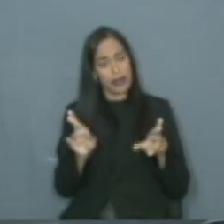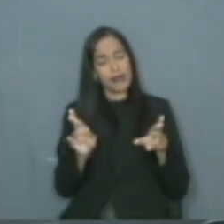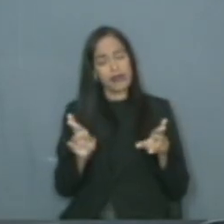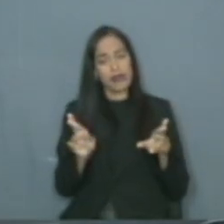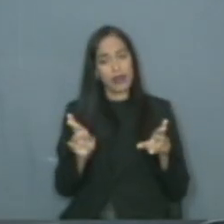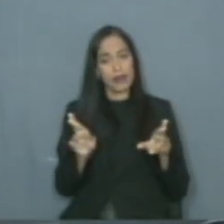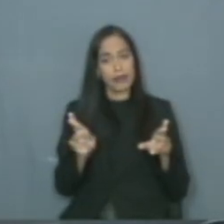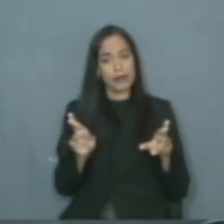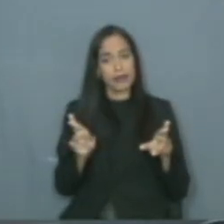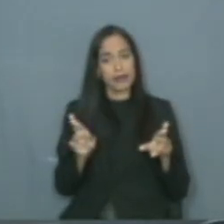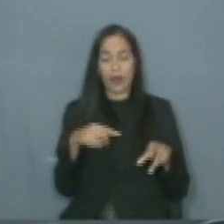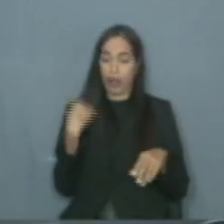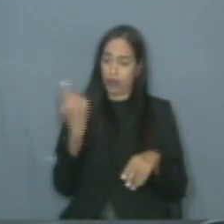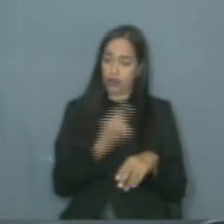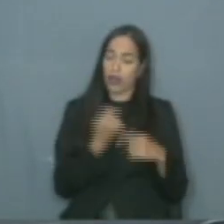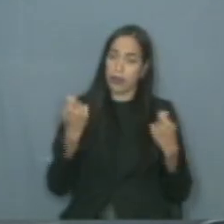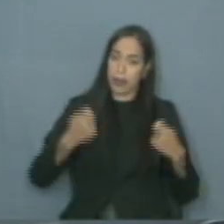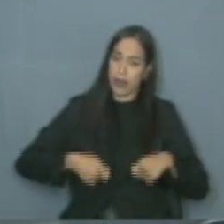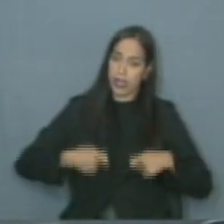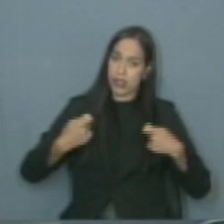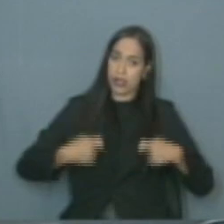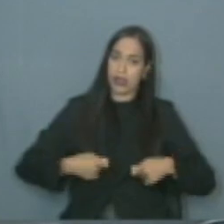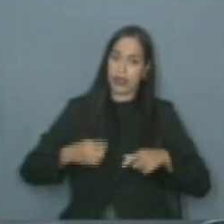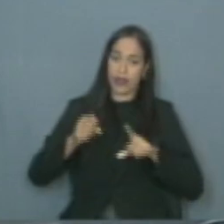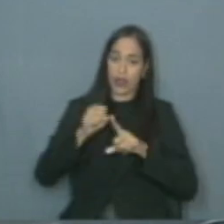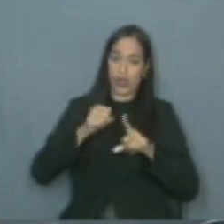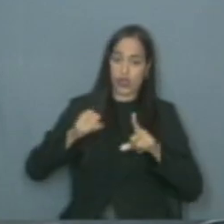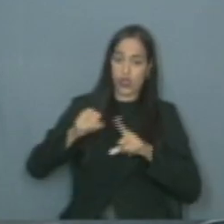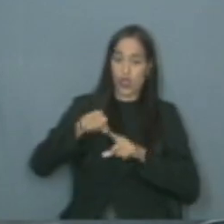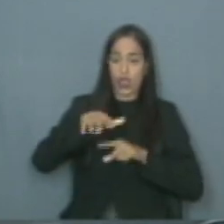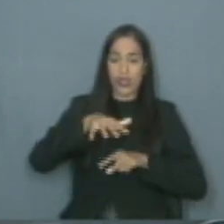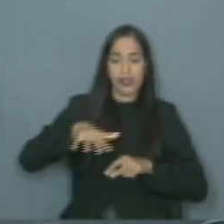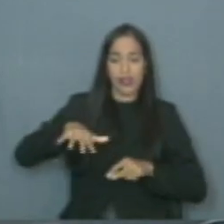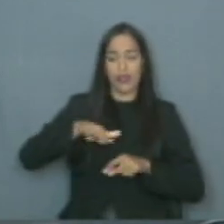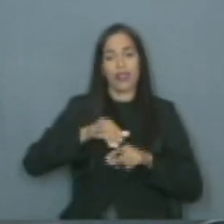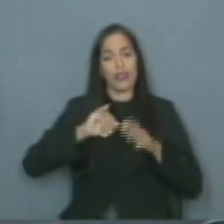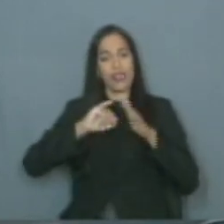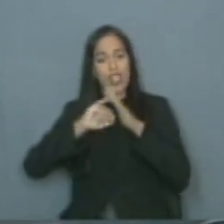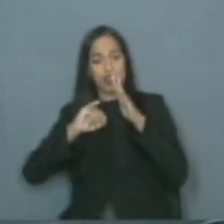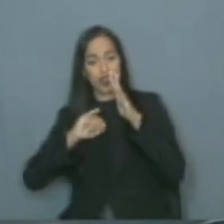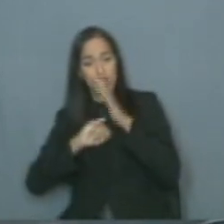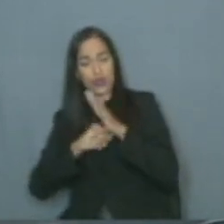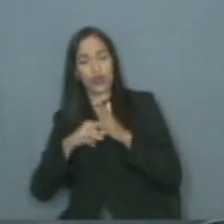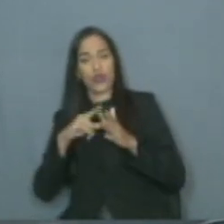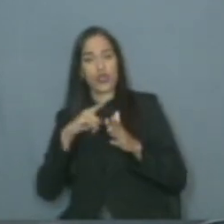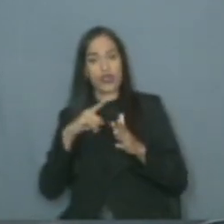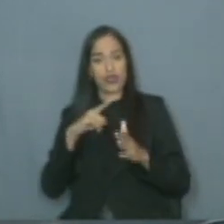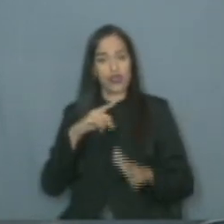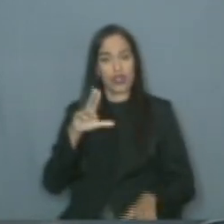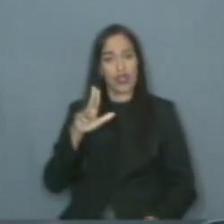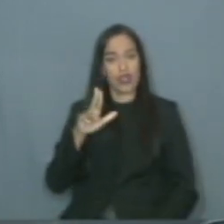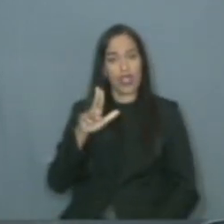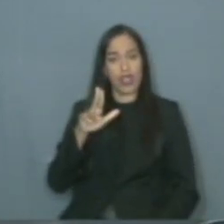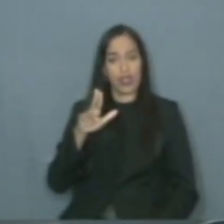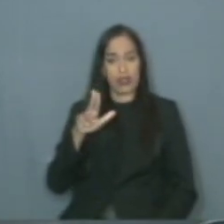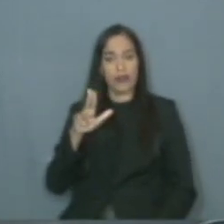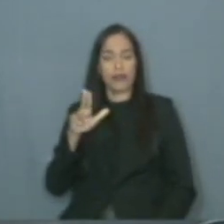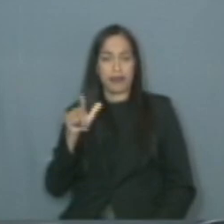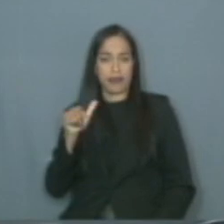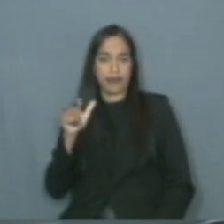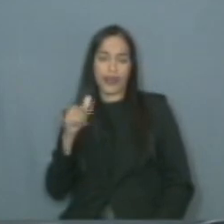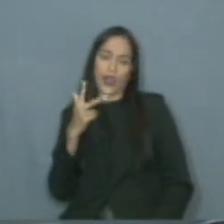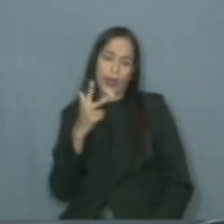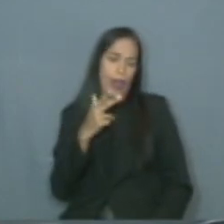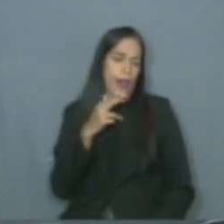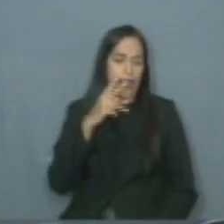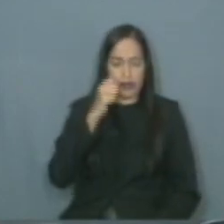com esperança. A gente precisa viver num mundo em que as instituições que detêm o monopólio do uso da força, assim como o Exército,